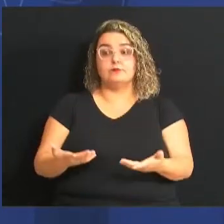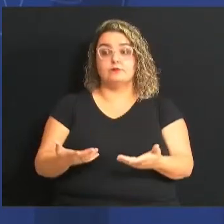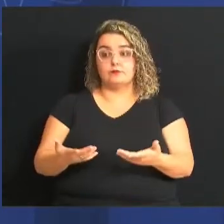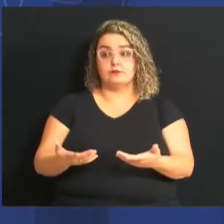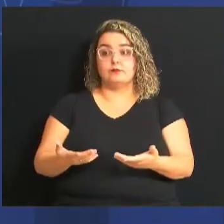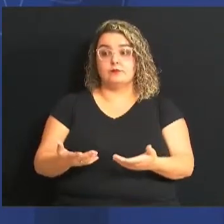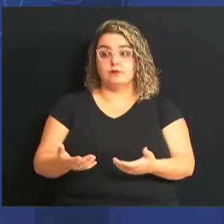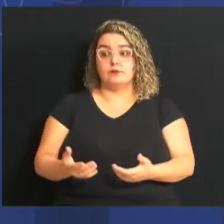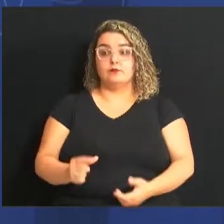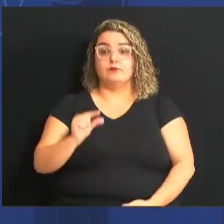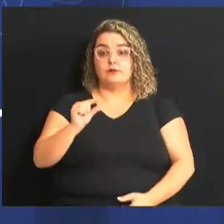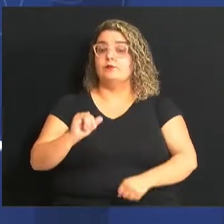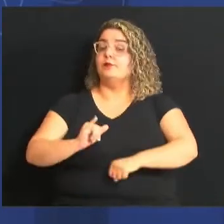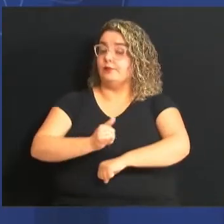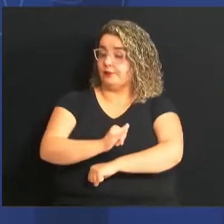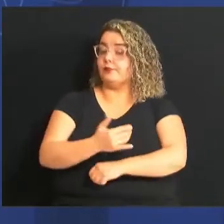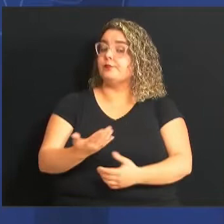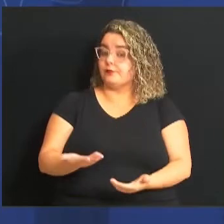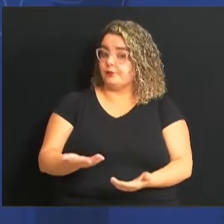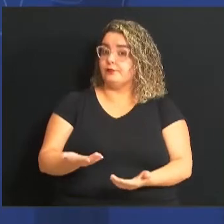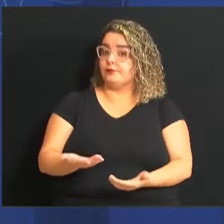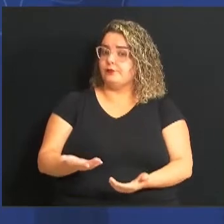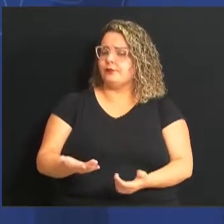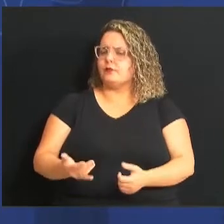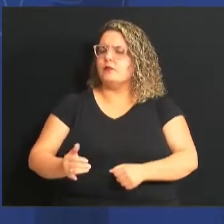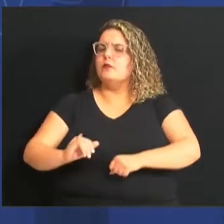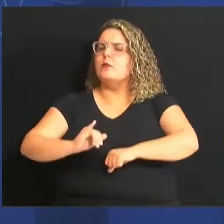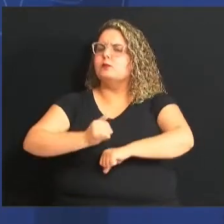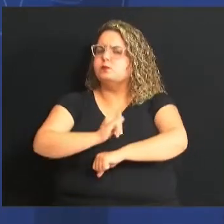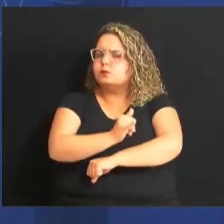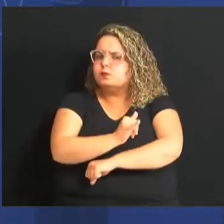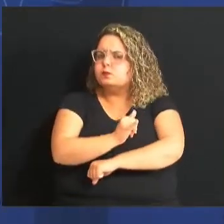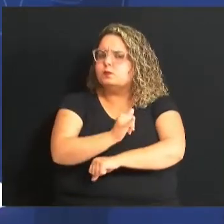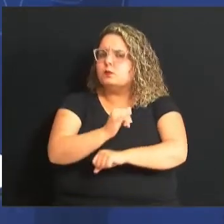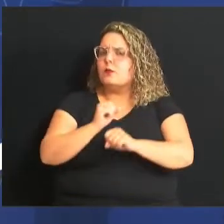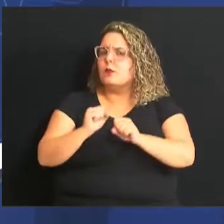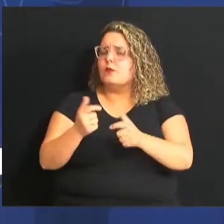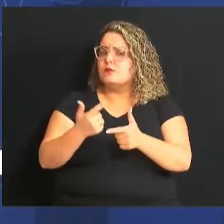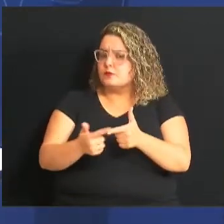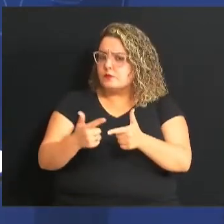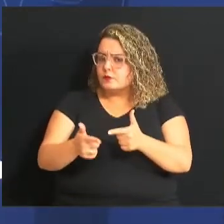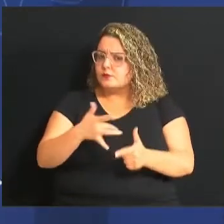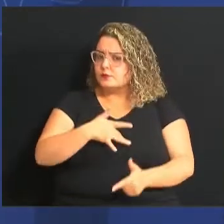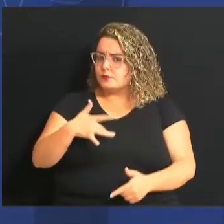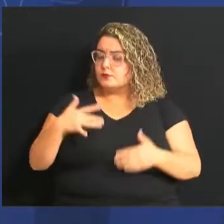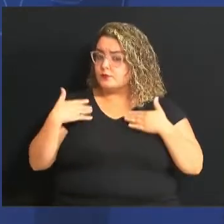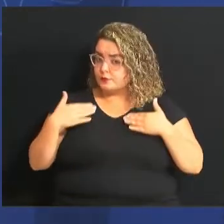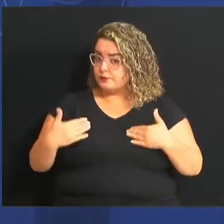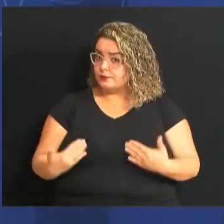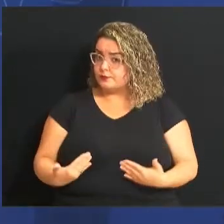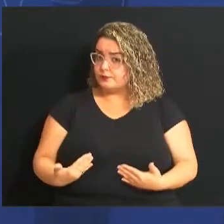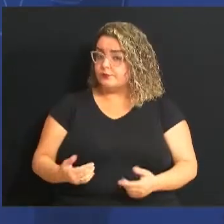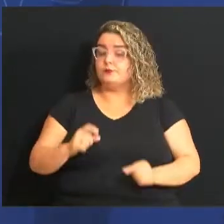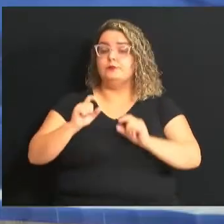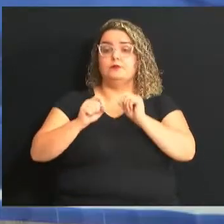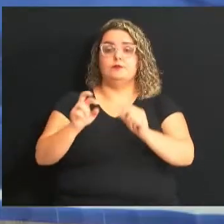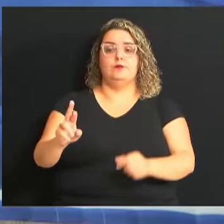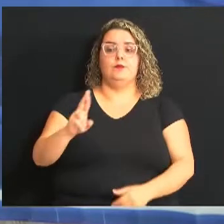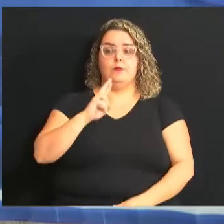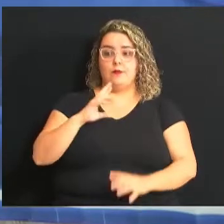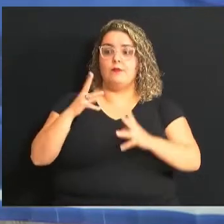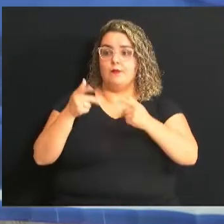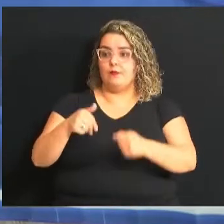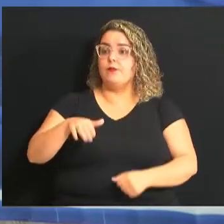do peso, né? E essa obesidade, será que pode gerar problemas para a saúde do corpo todo? Quem vai responder tudo isso e muito